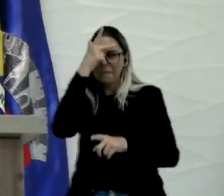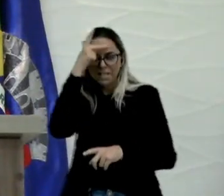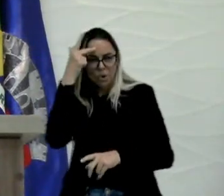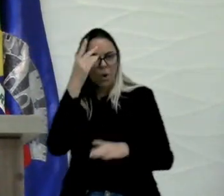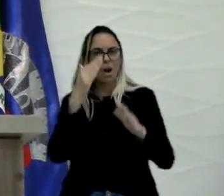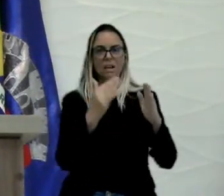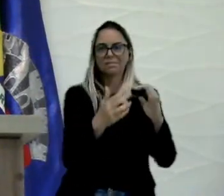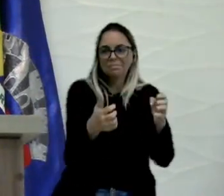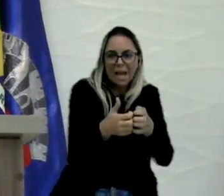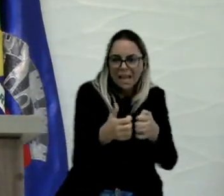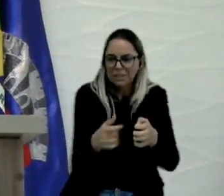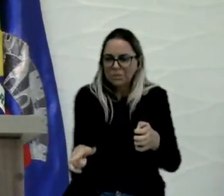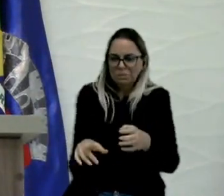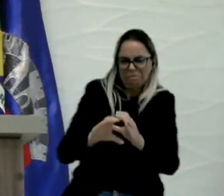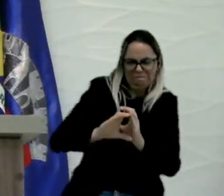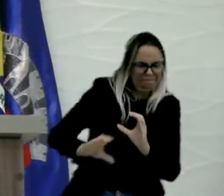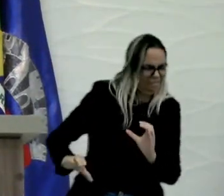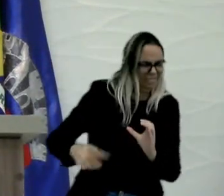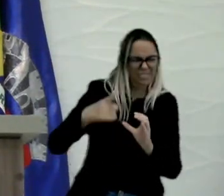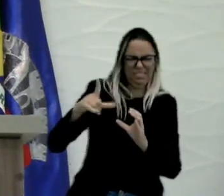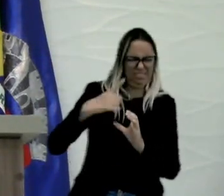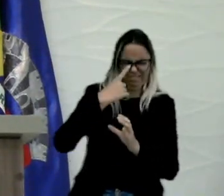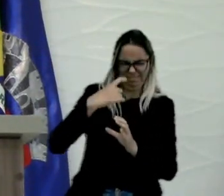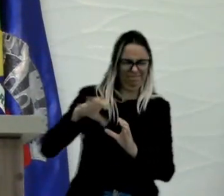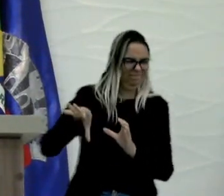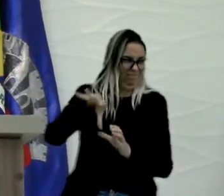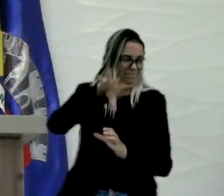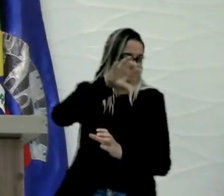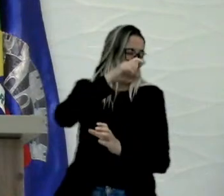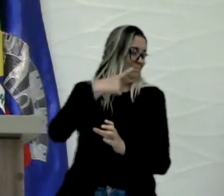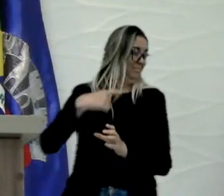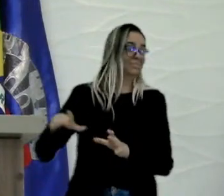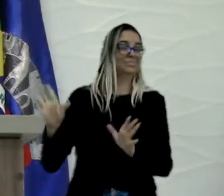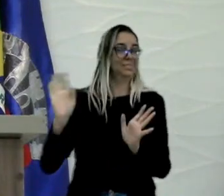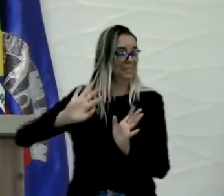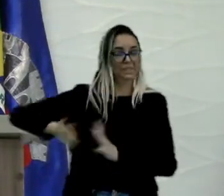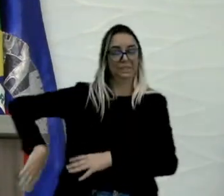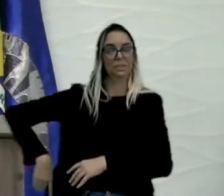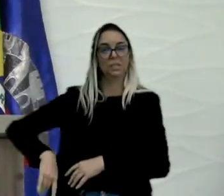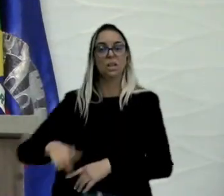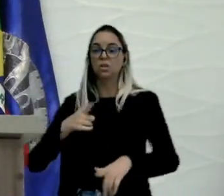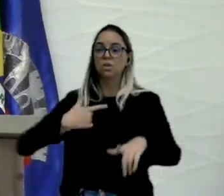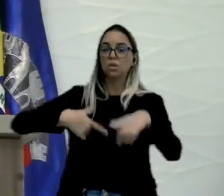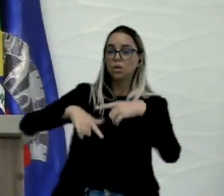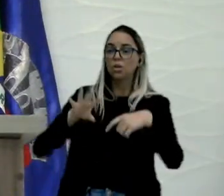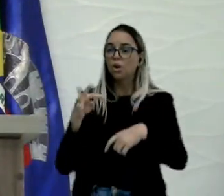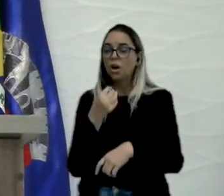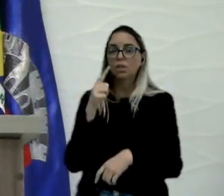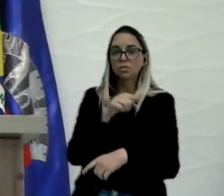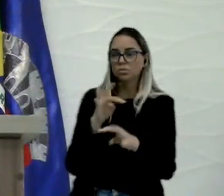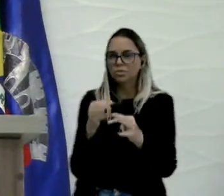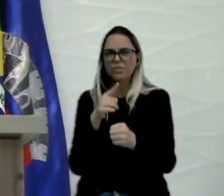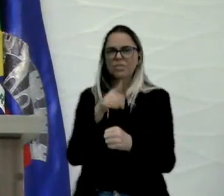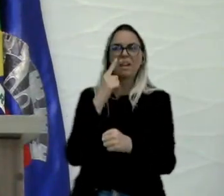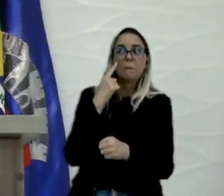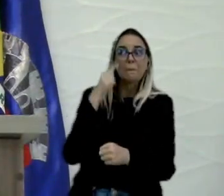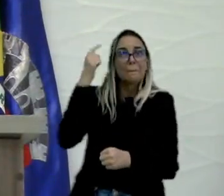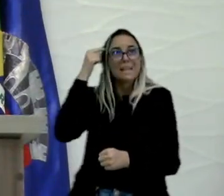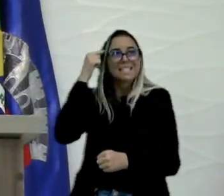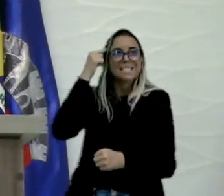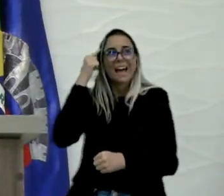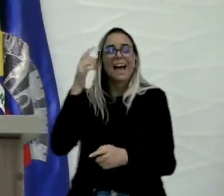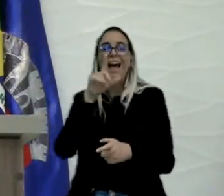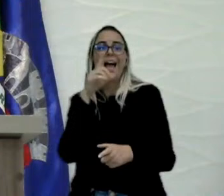rua 5 chega o mau cheiro né E nós estamos trabalhando ali né É tudo que você pensar rato e